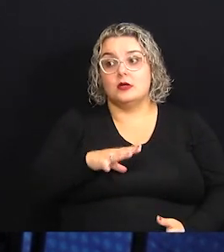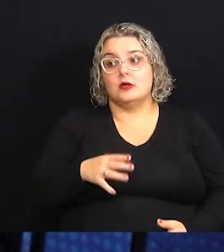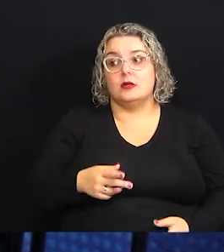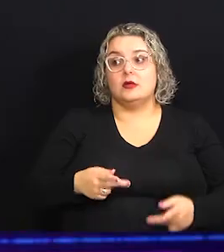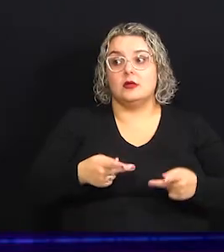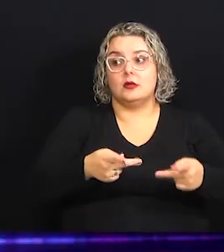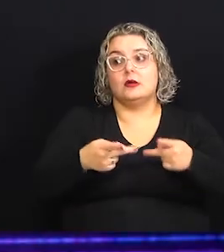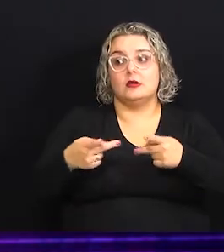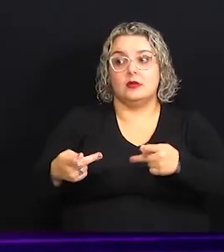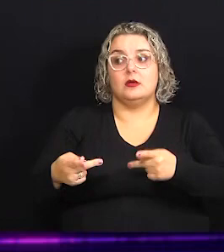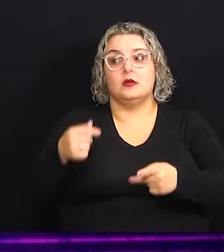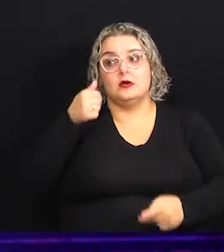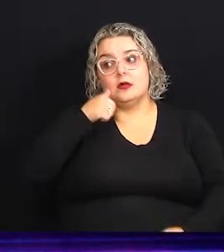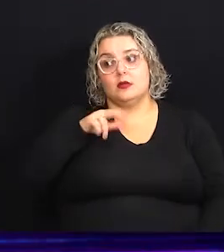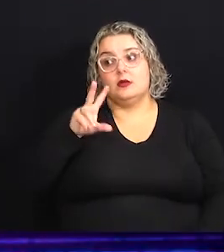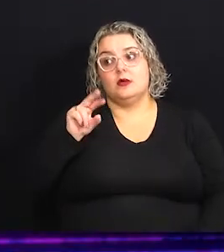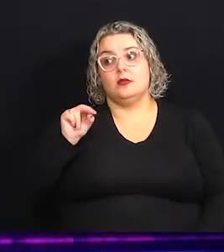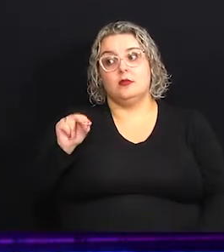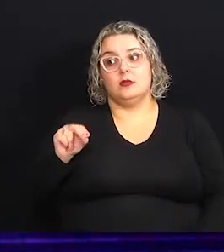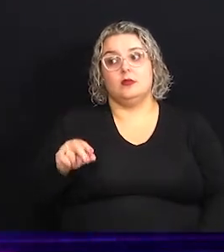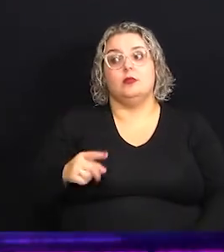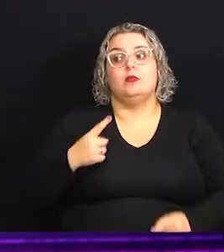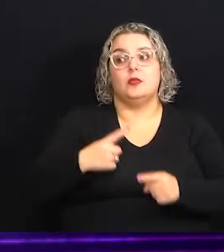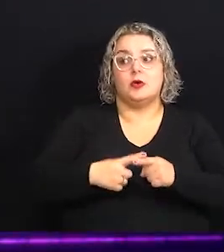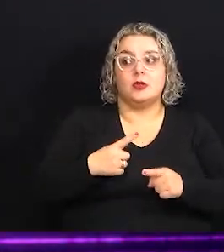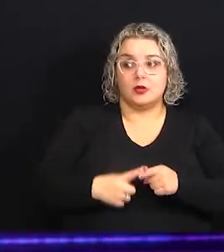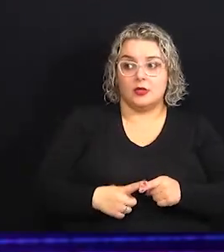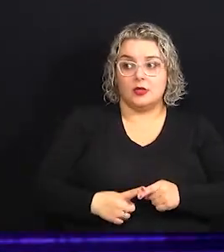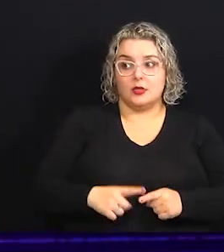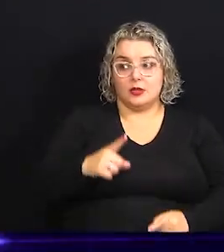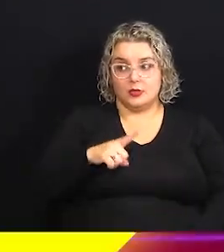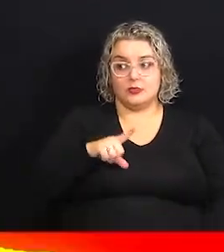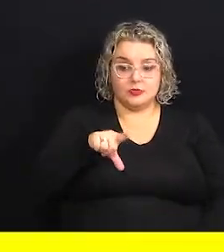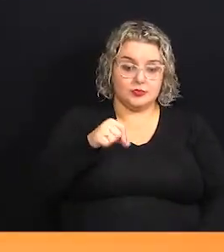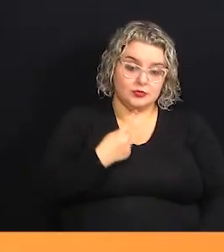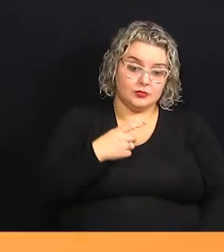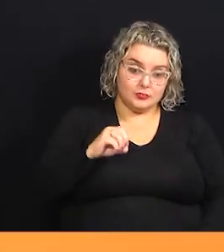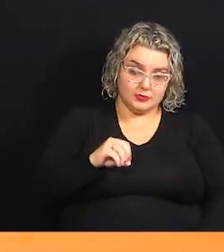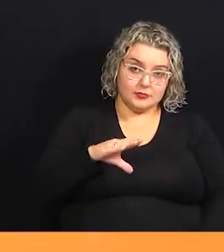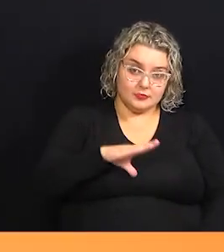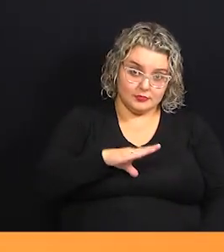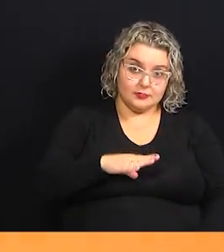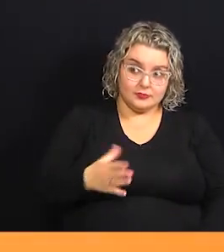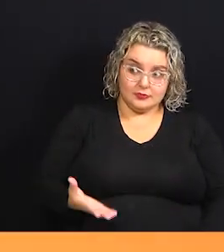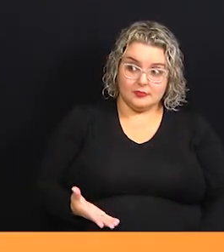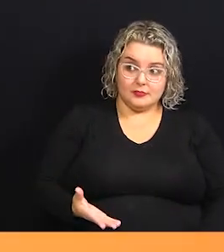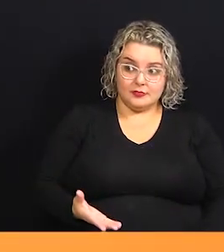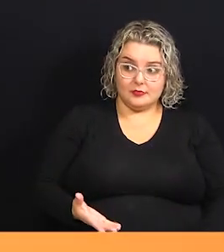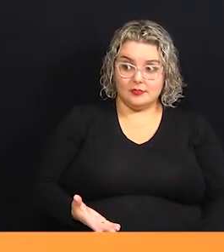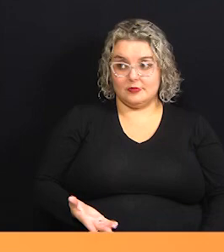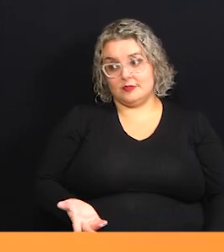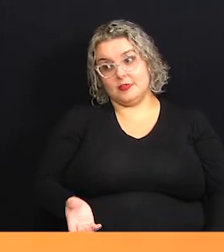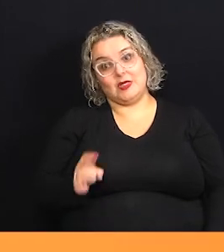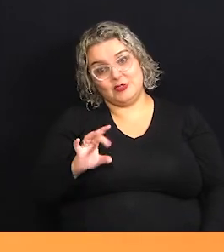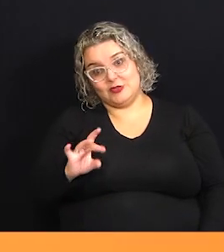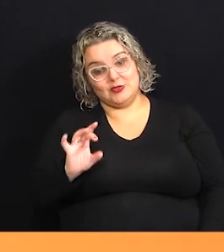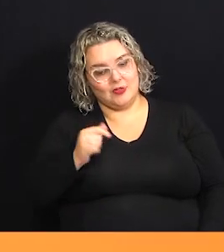visitar com a avó. Porque, inclusive, eu tive que escolher 10, infelizmente só 10, porque senão ia virar uma